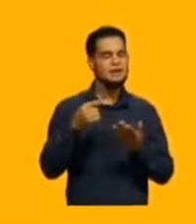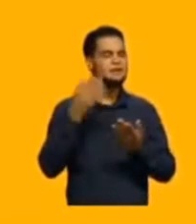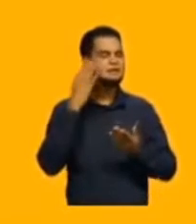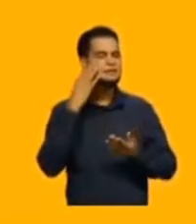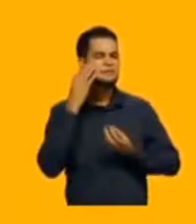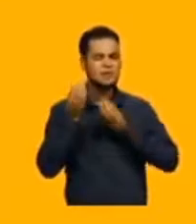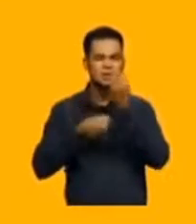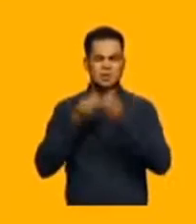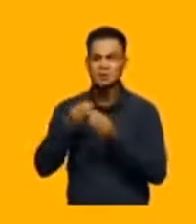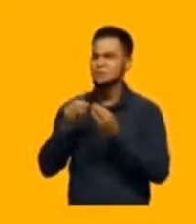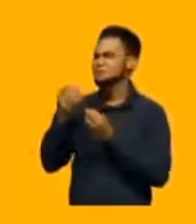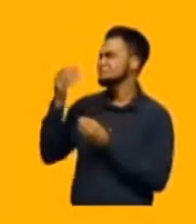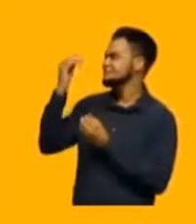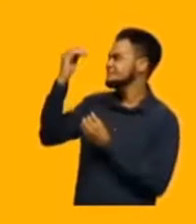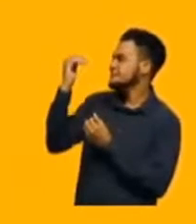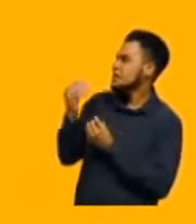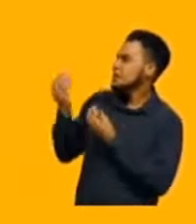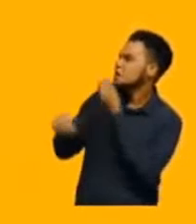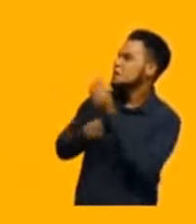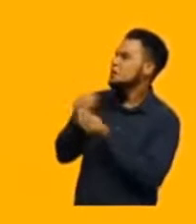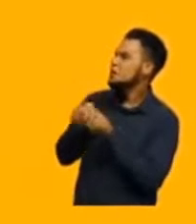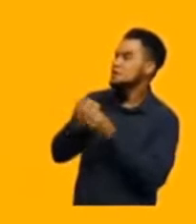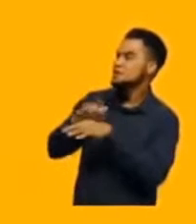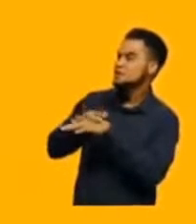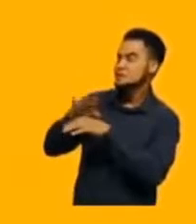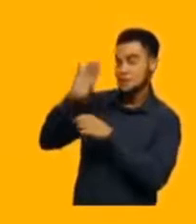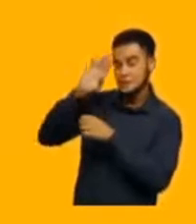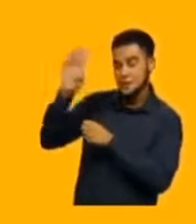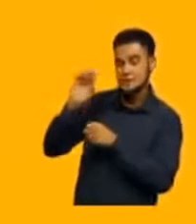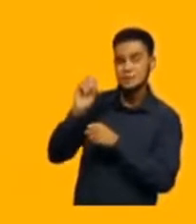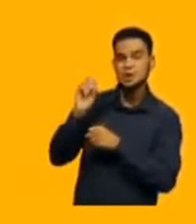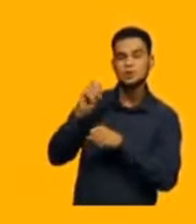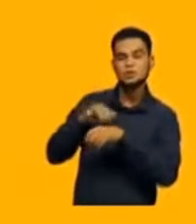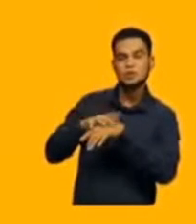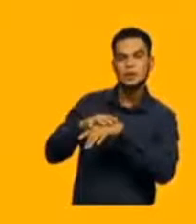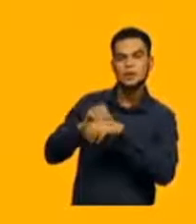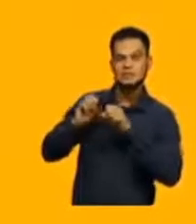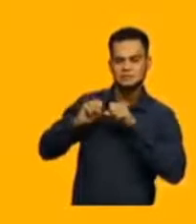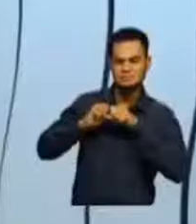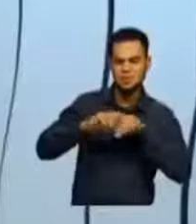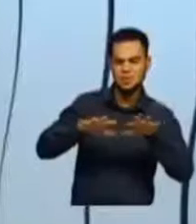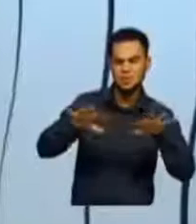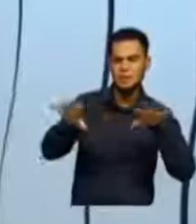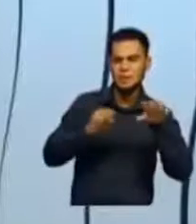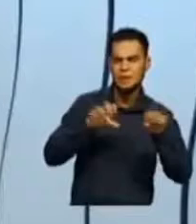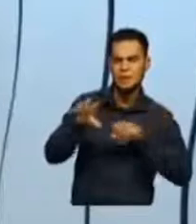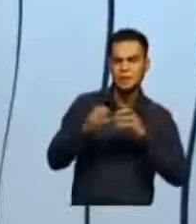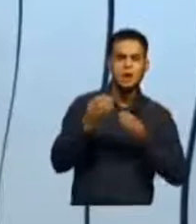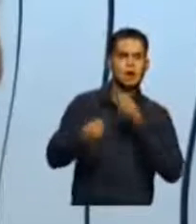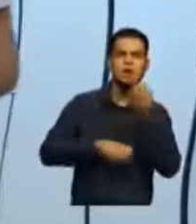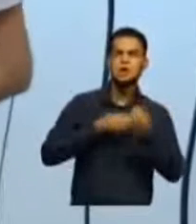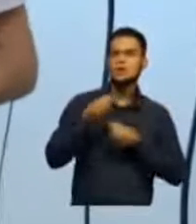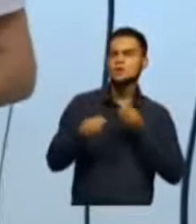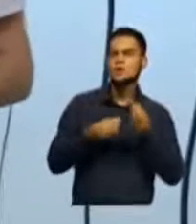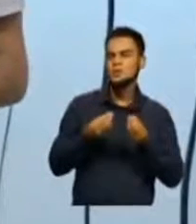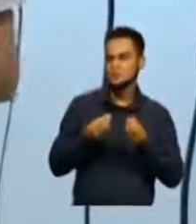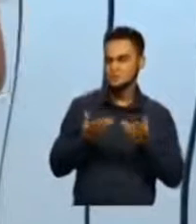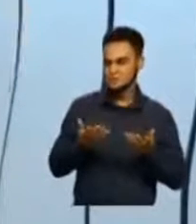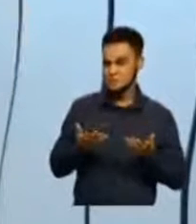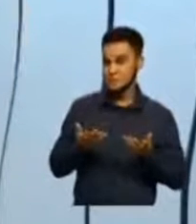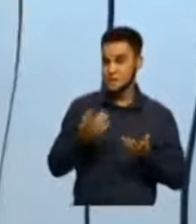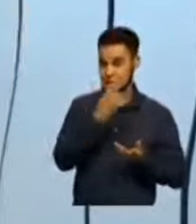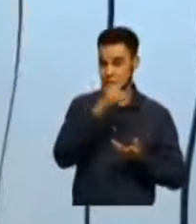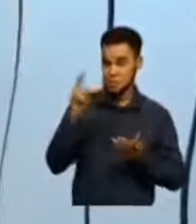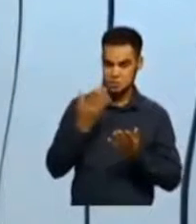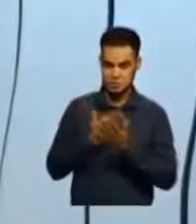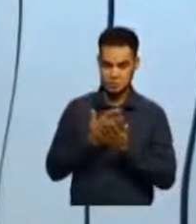e compreender sobre as principais doenças infectoparasitárias que acometem os seres humanos. Na última aula, a